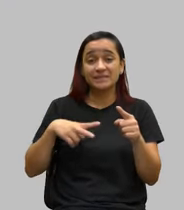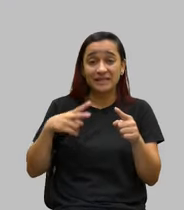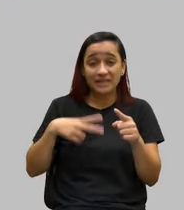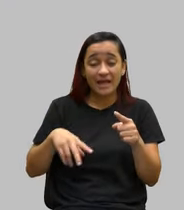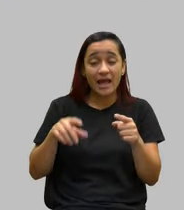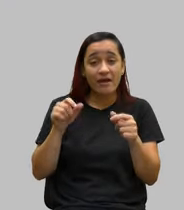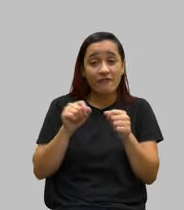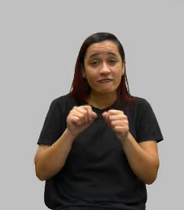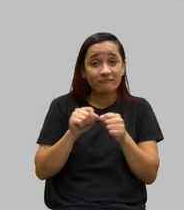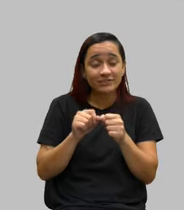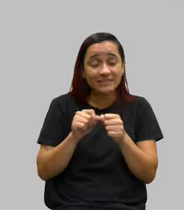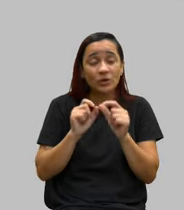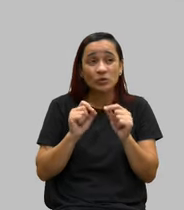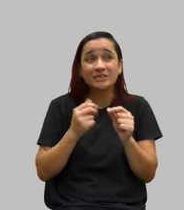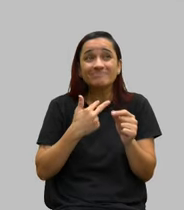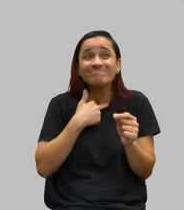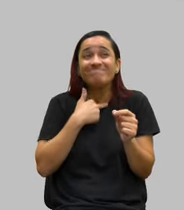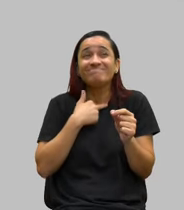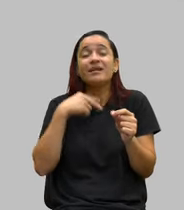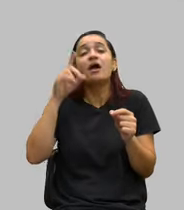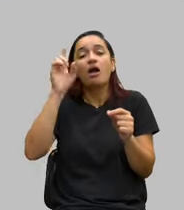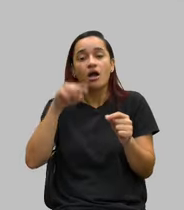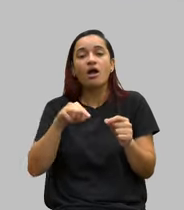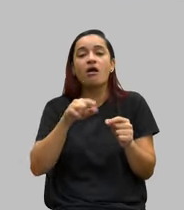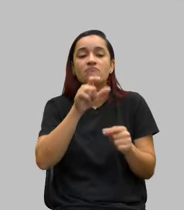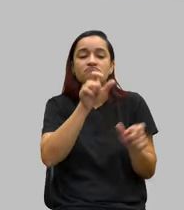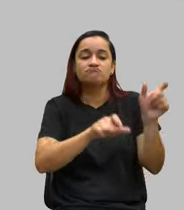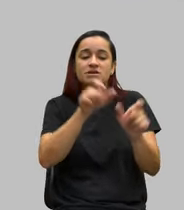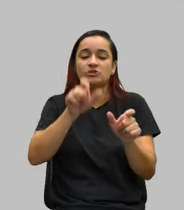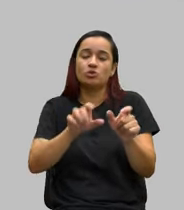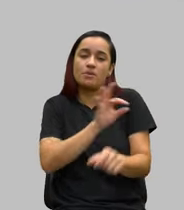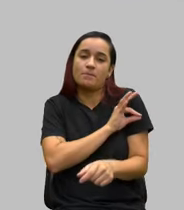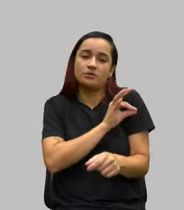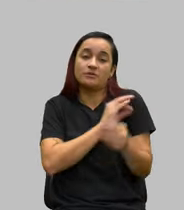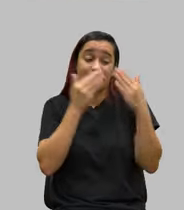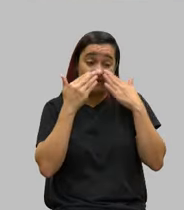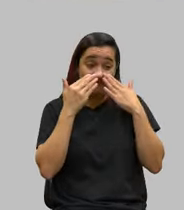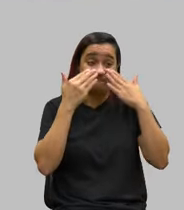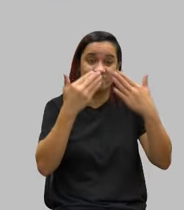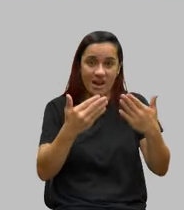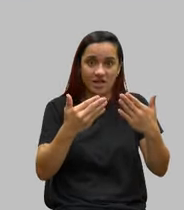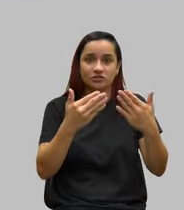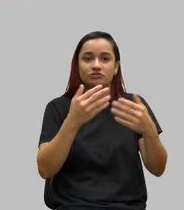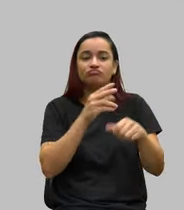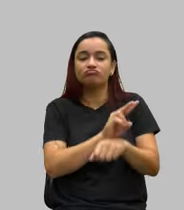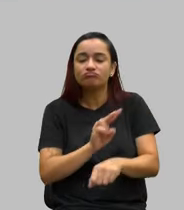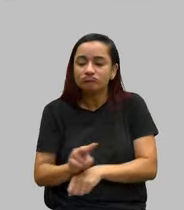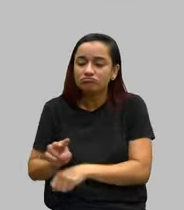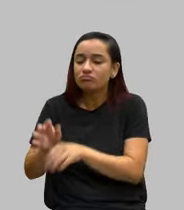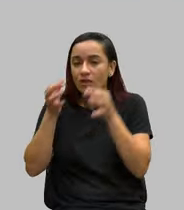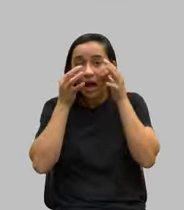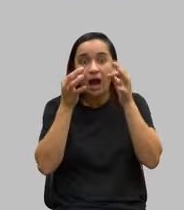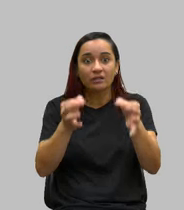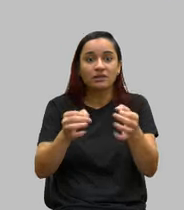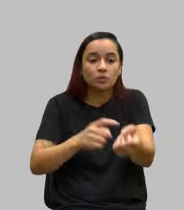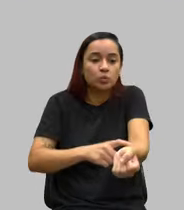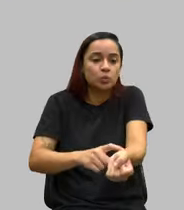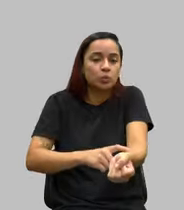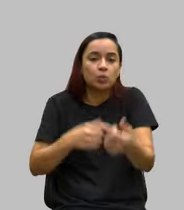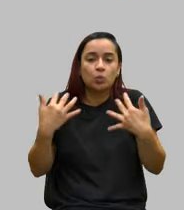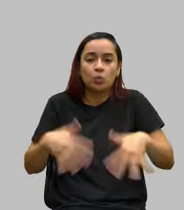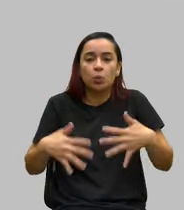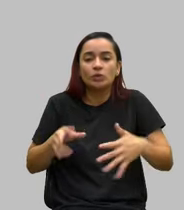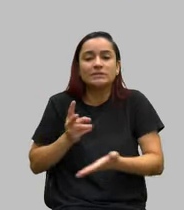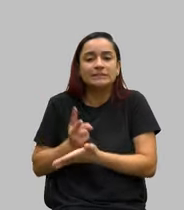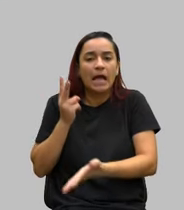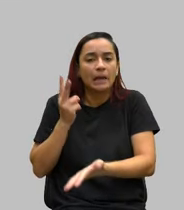é são os nossos agentes né que ão na Linha de Frente numa tensão permanente constante né e